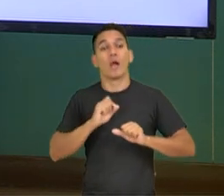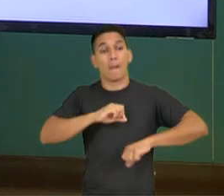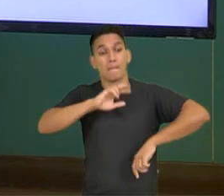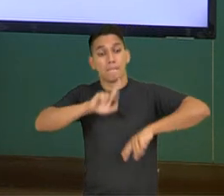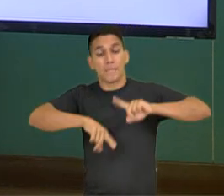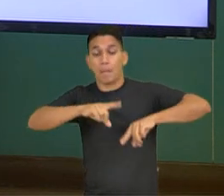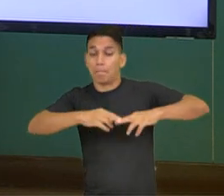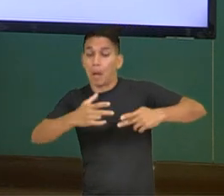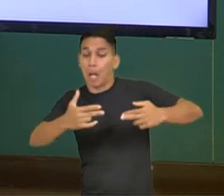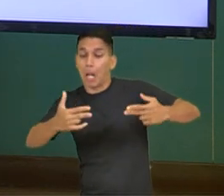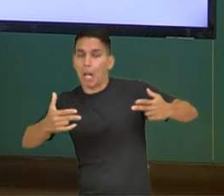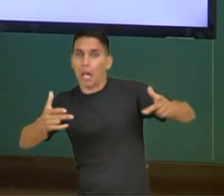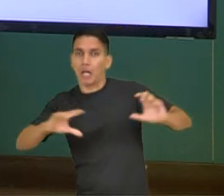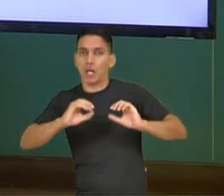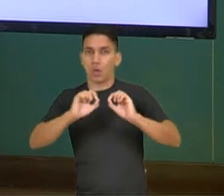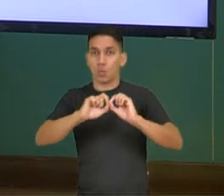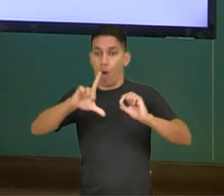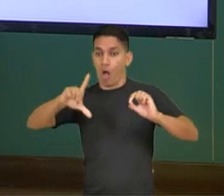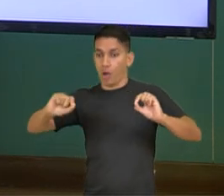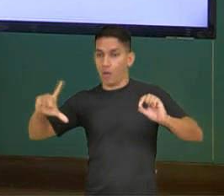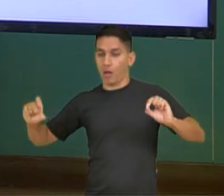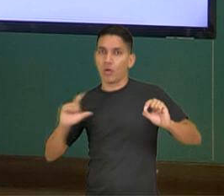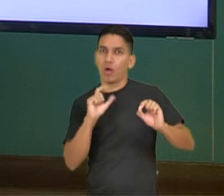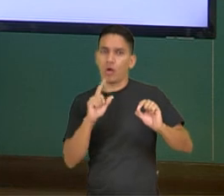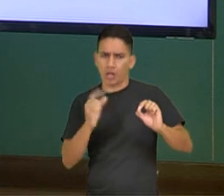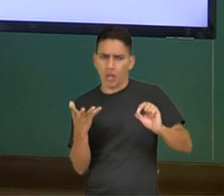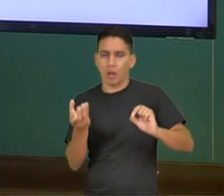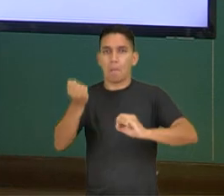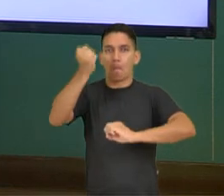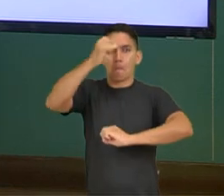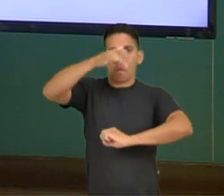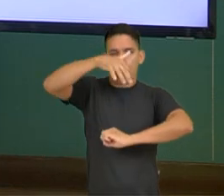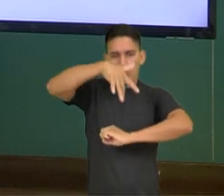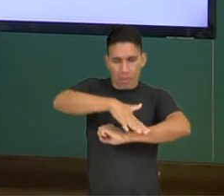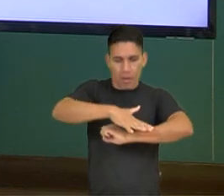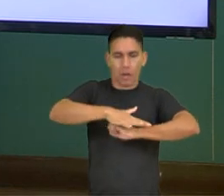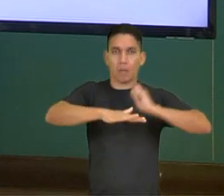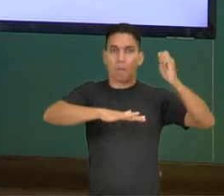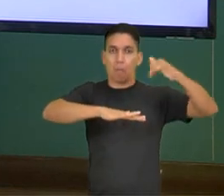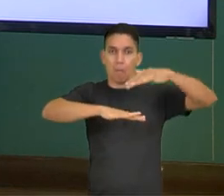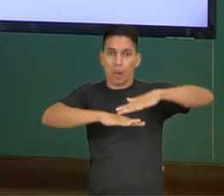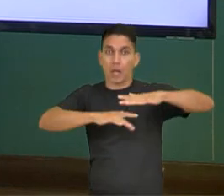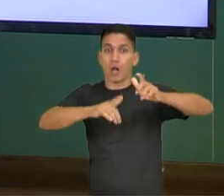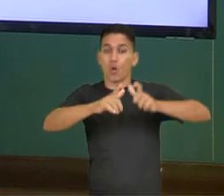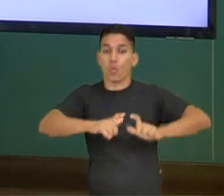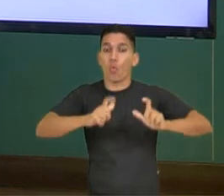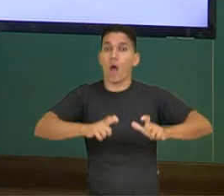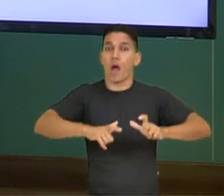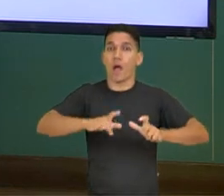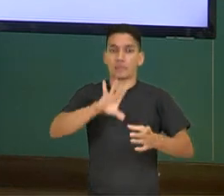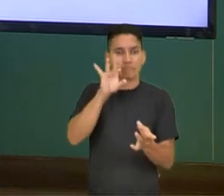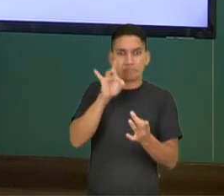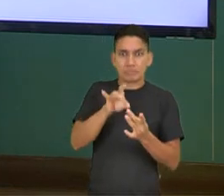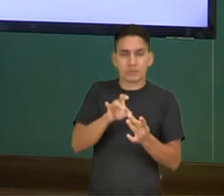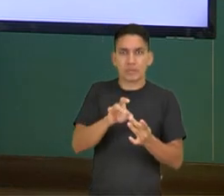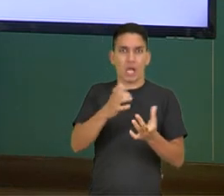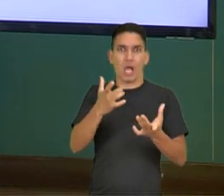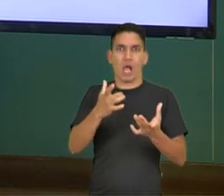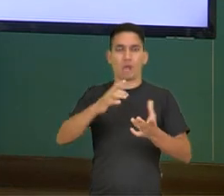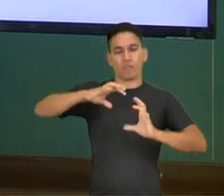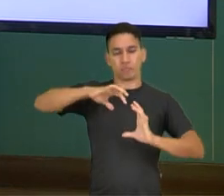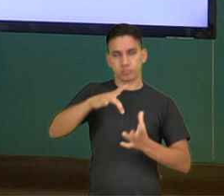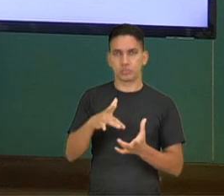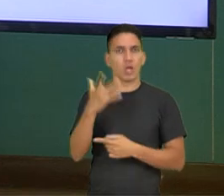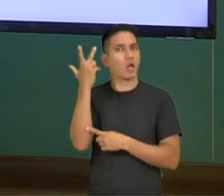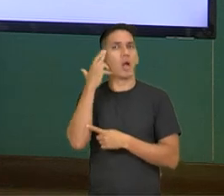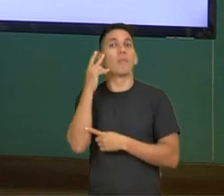materiais orgânicos foram sendo depositados em pontos específicos do planeta, normalmente em